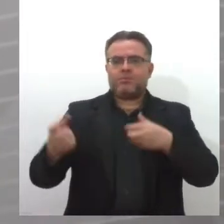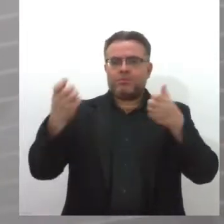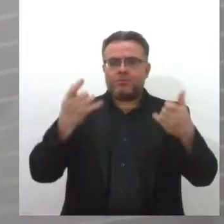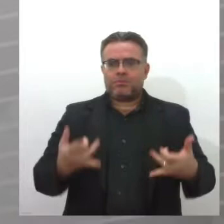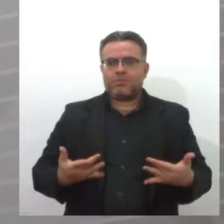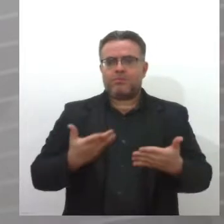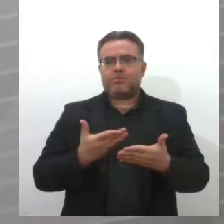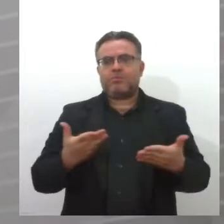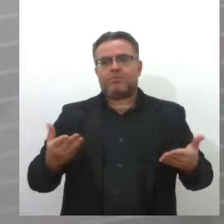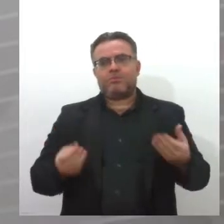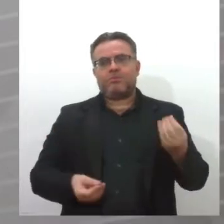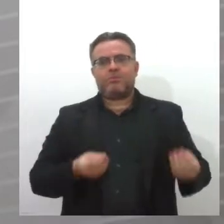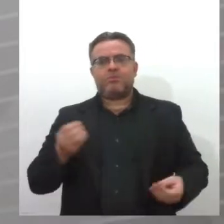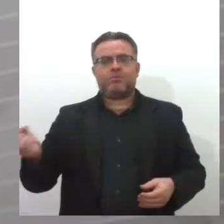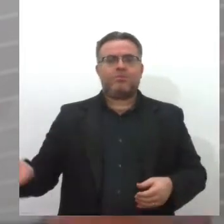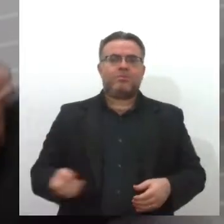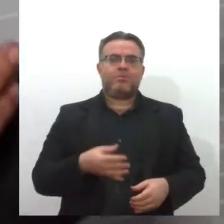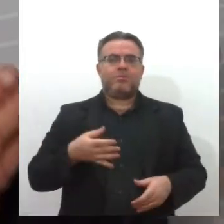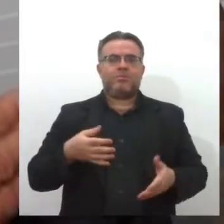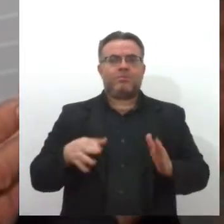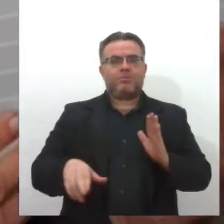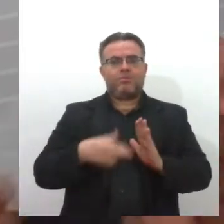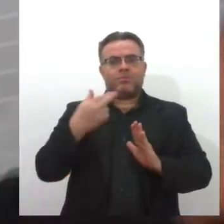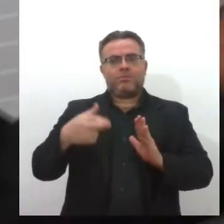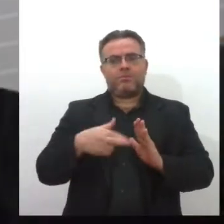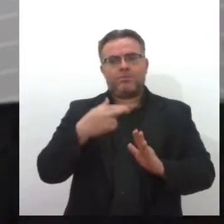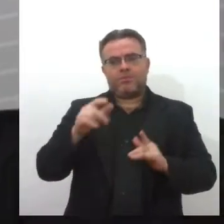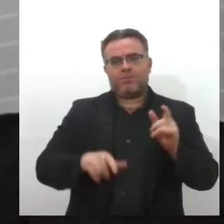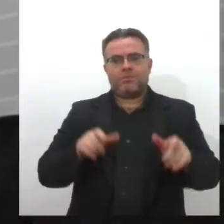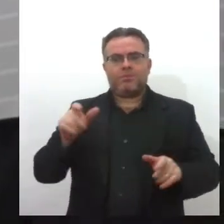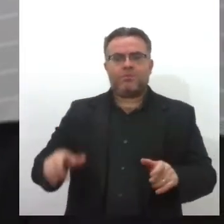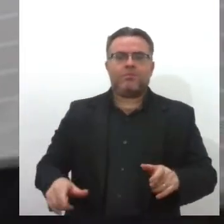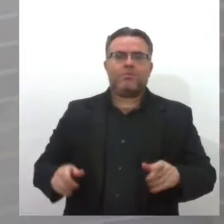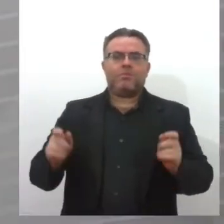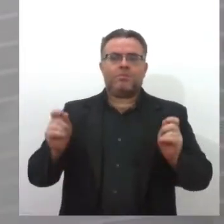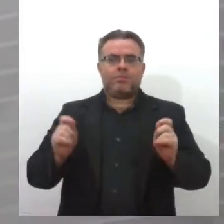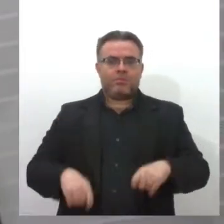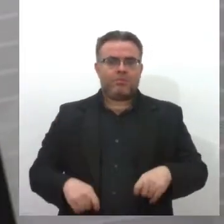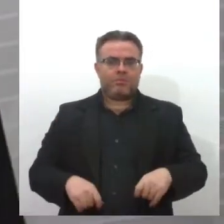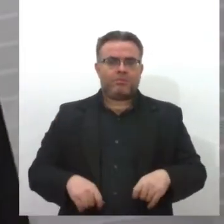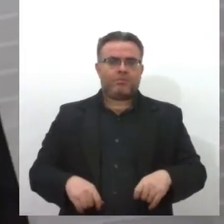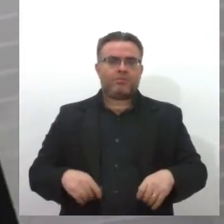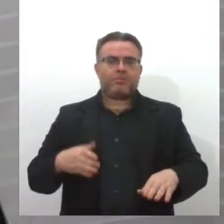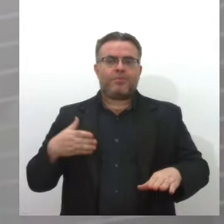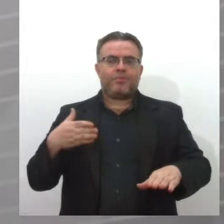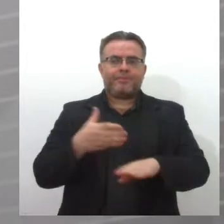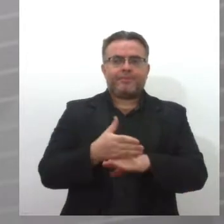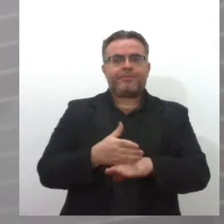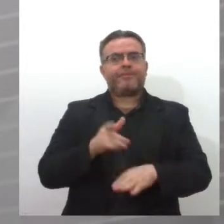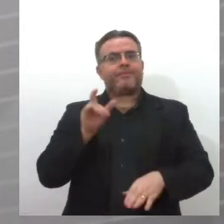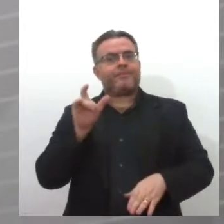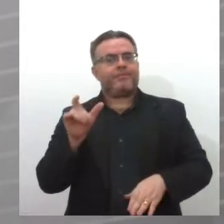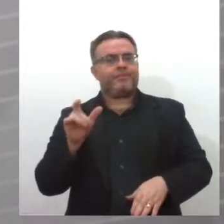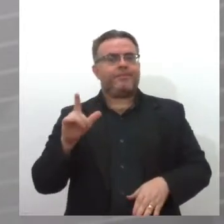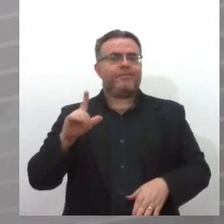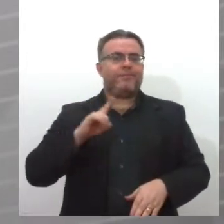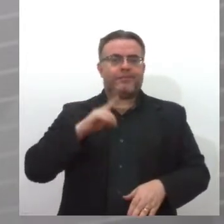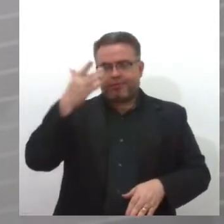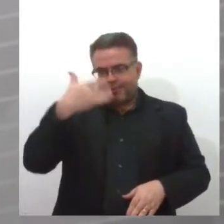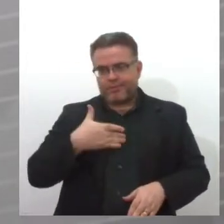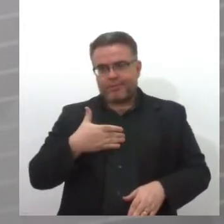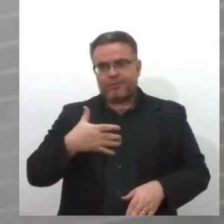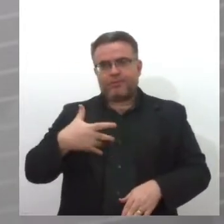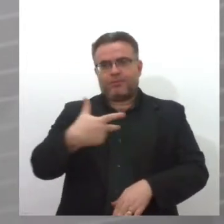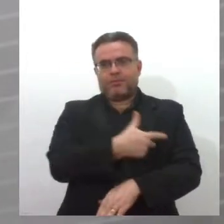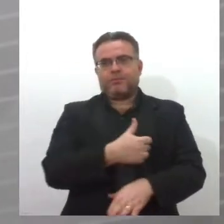que venha uma nova resolução, que pessoas em maior número possam acessar a Assembleia Legislativa, que tenha que